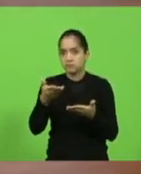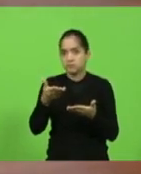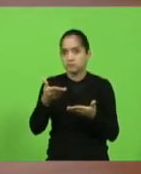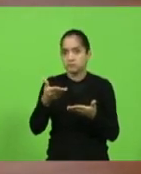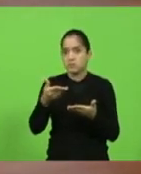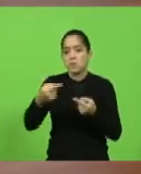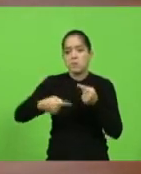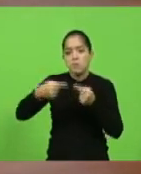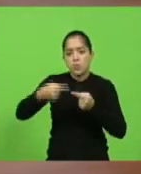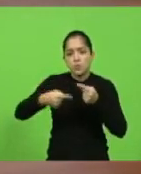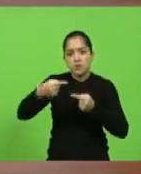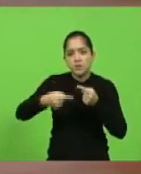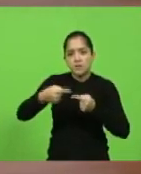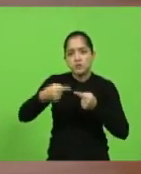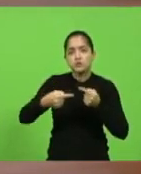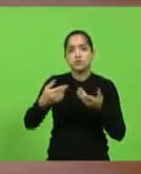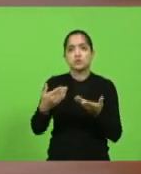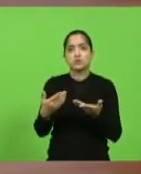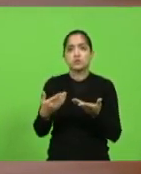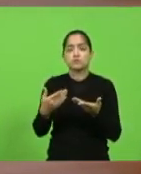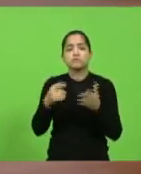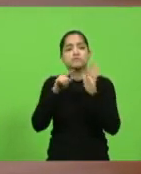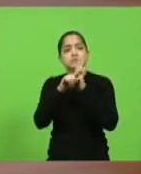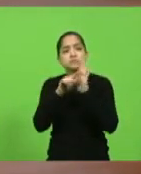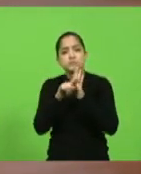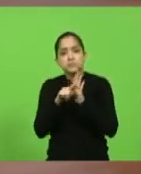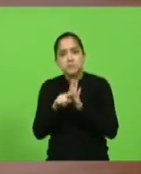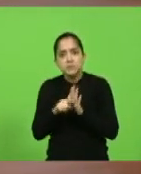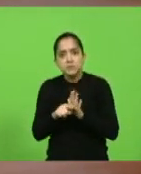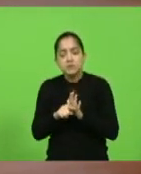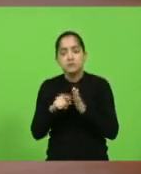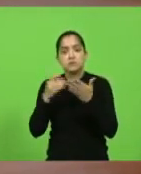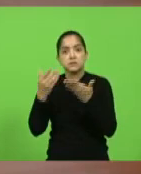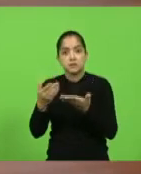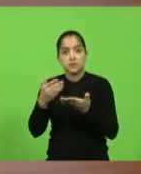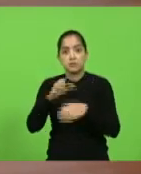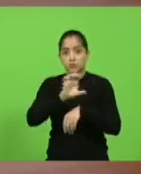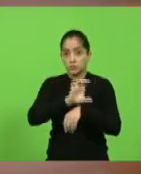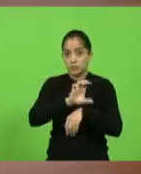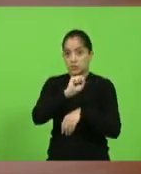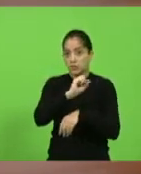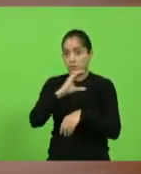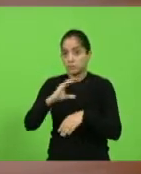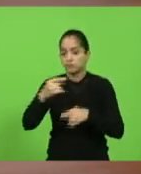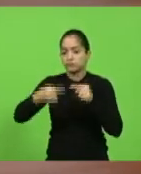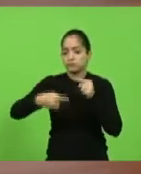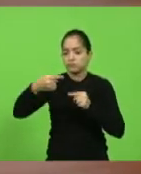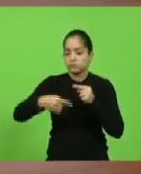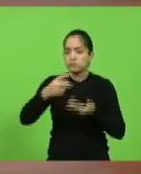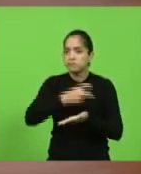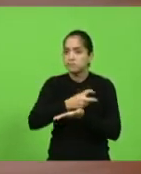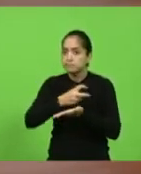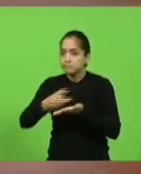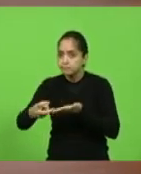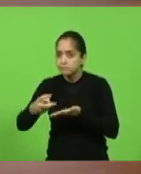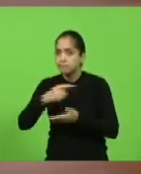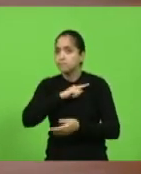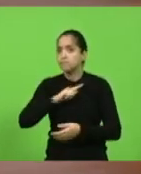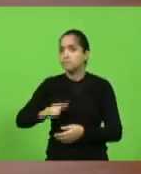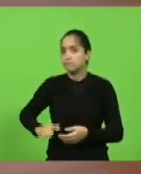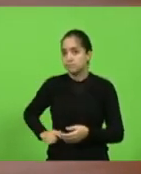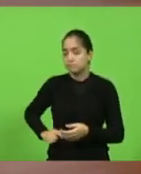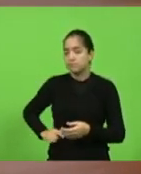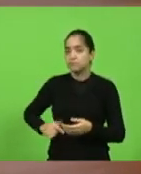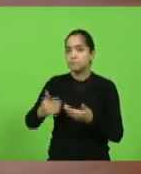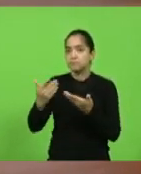processo. Muito se questionou a respeito da conveniência do Estado de Santa Catarina debater o impeachment do governador do Estado.